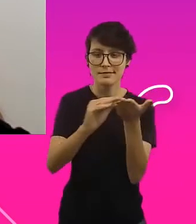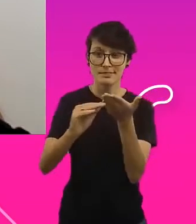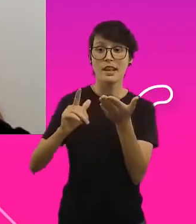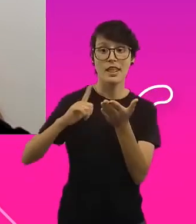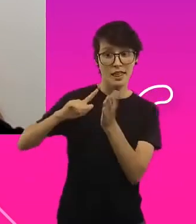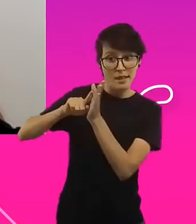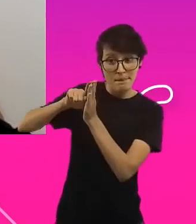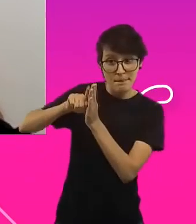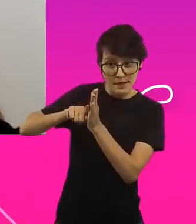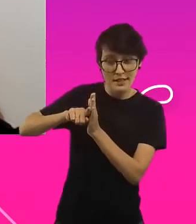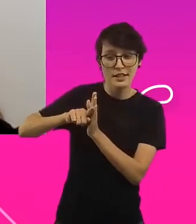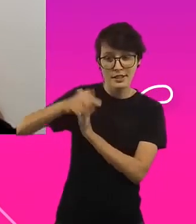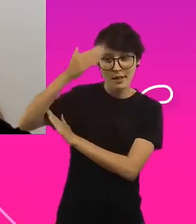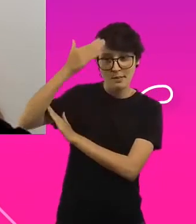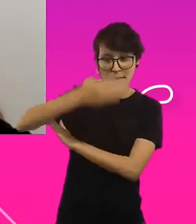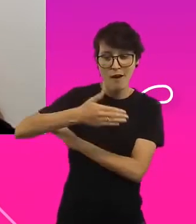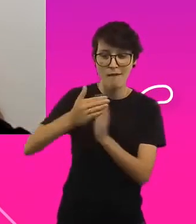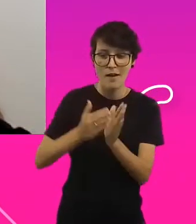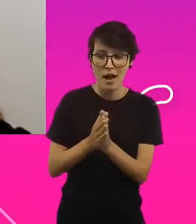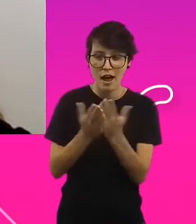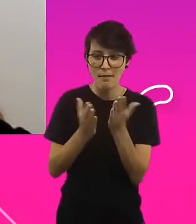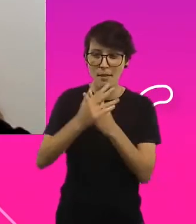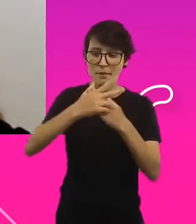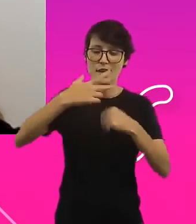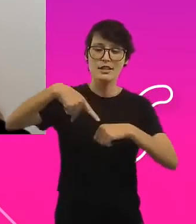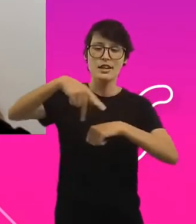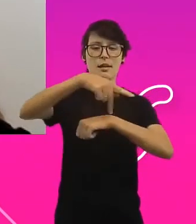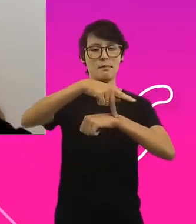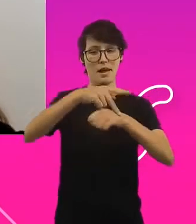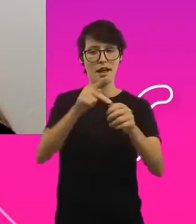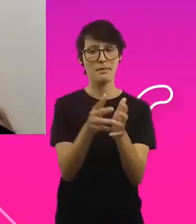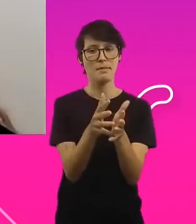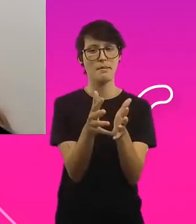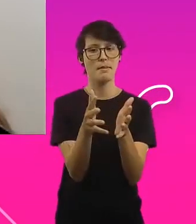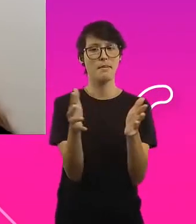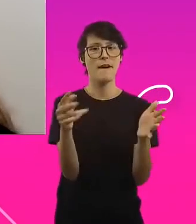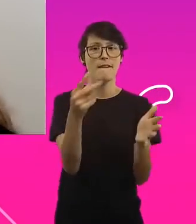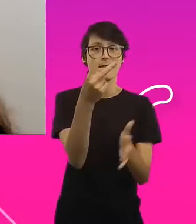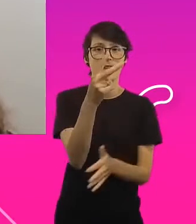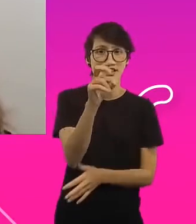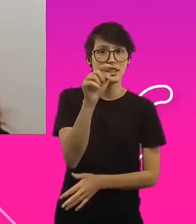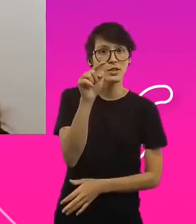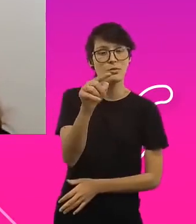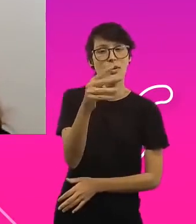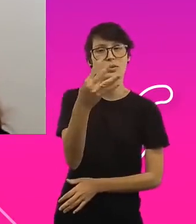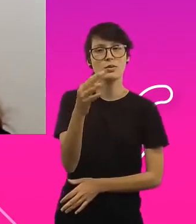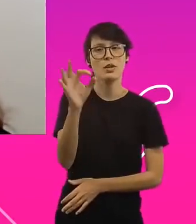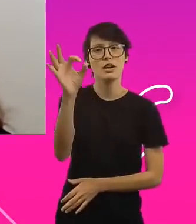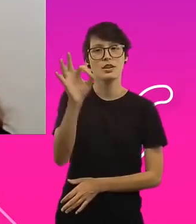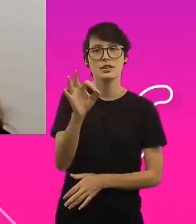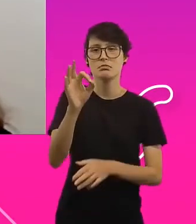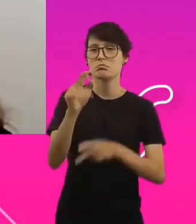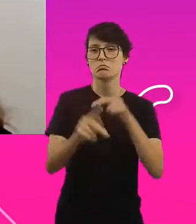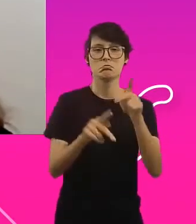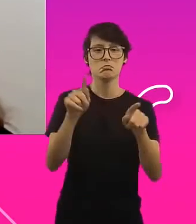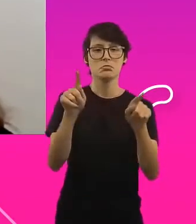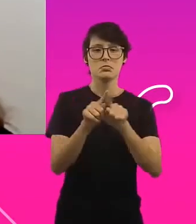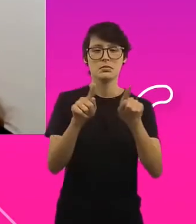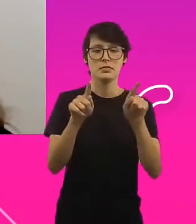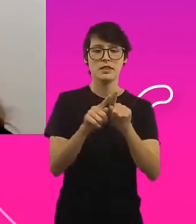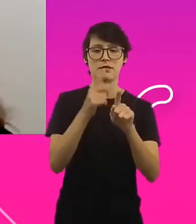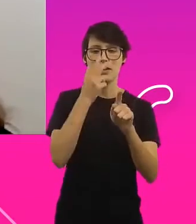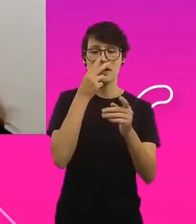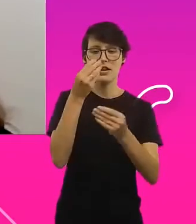a pobreza no país pode atingir até 25,4% da população, serão mais de